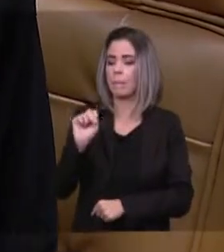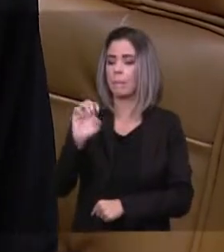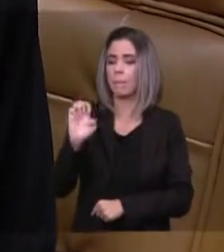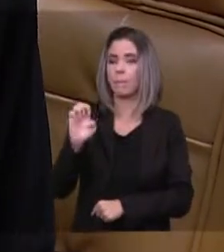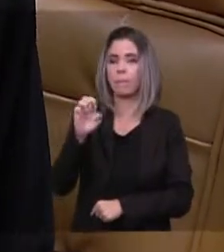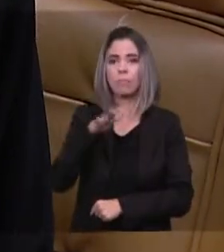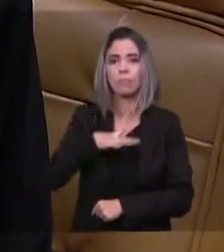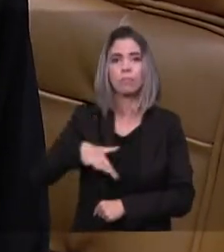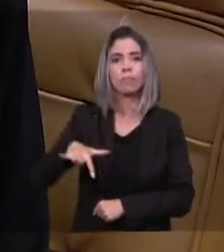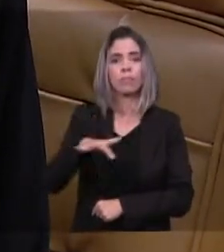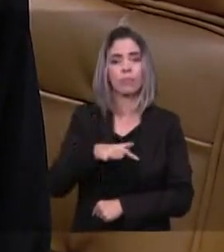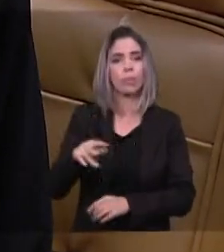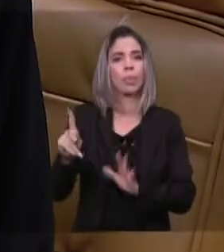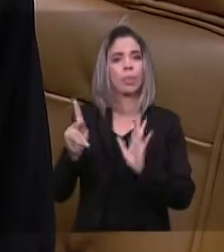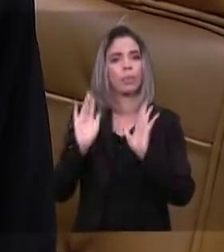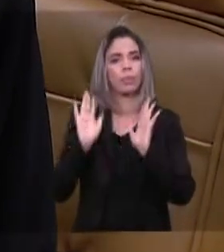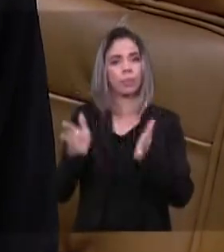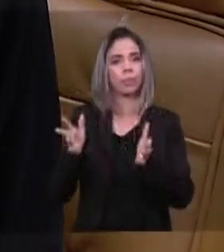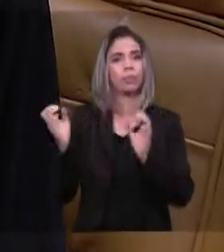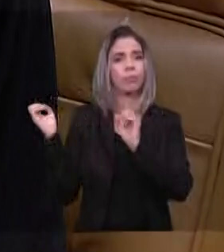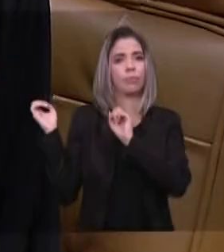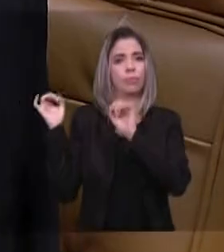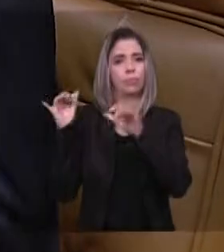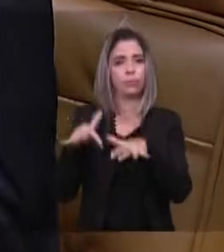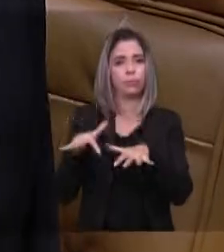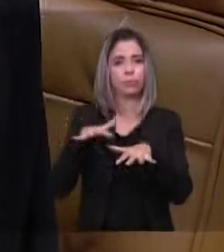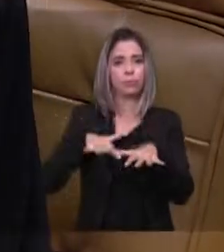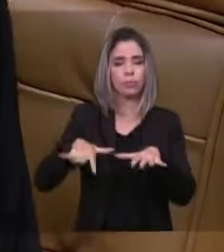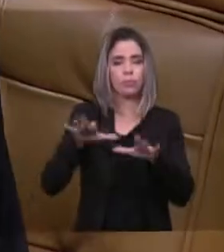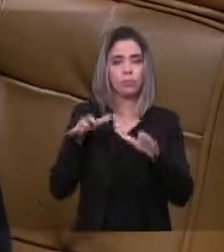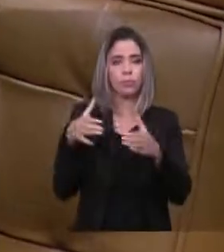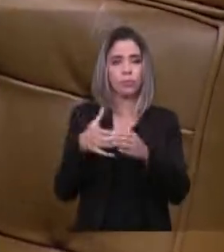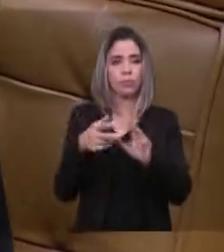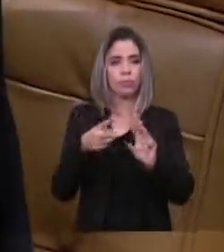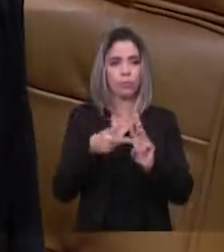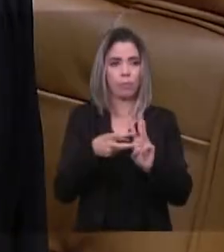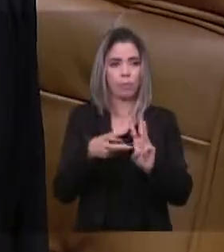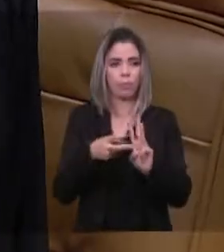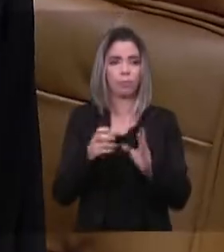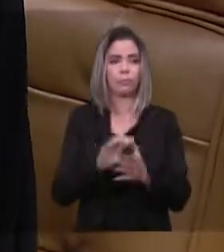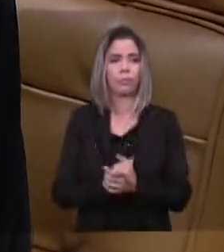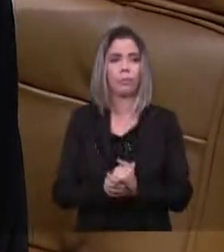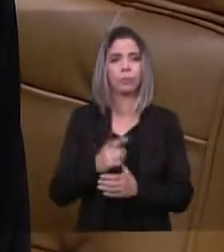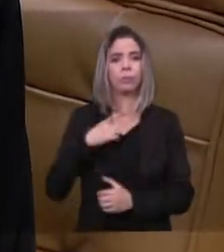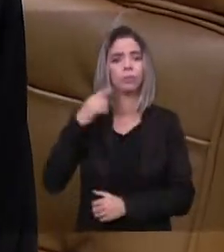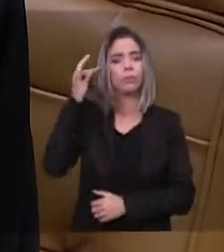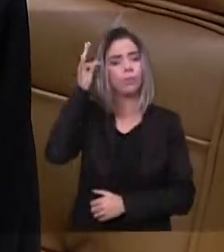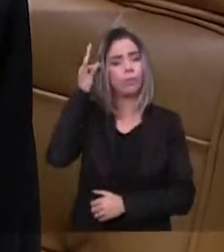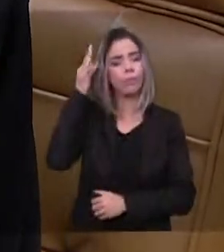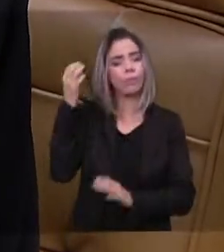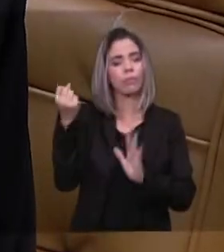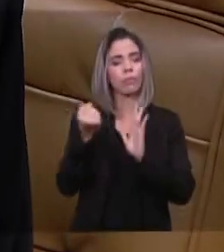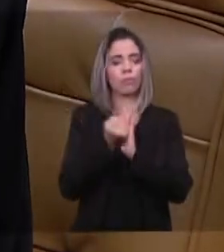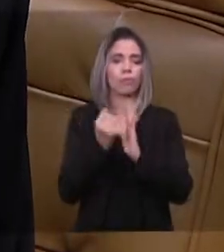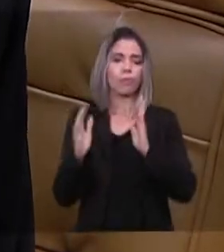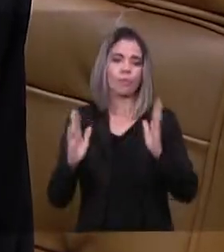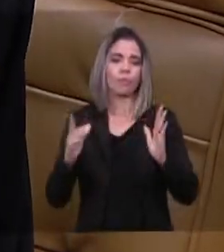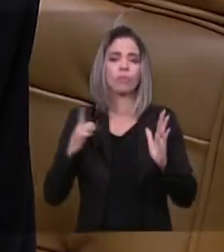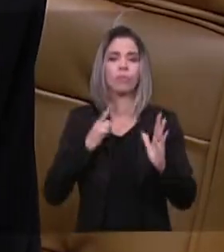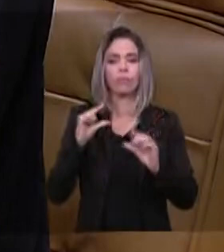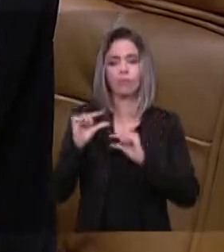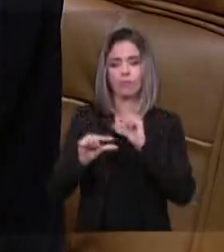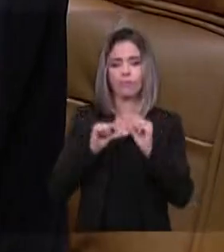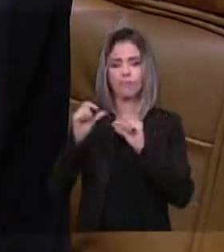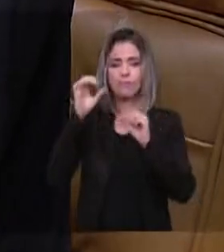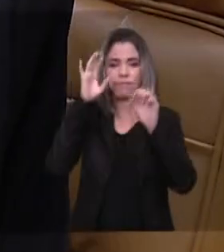ocupadas pelas comunidades indígenas. Quanto à questionada tese do marco temporal, impõe-se algumas breves